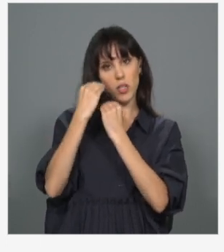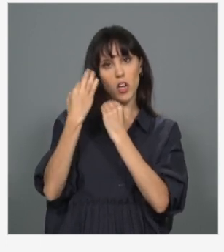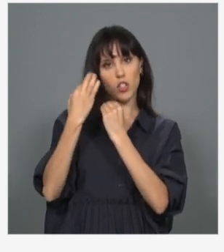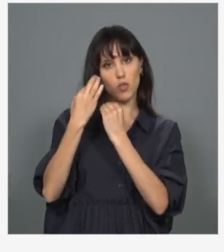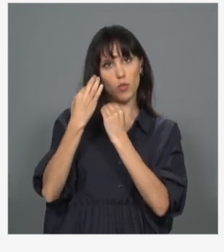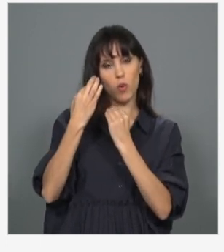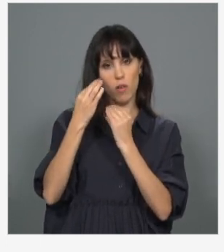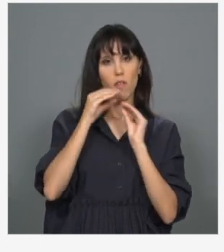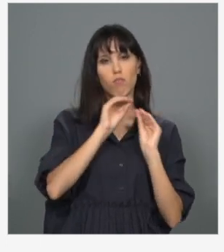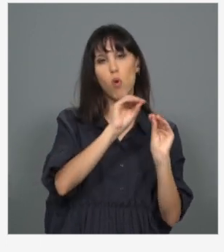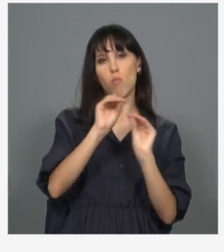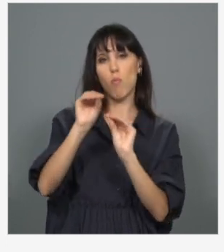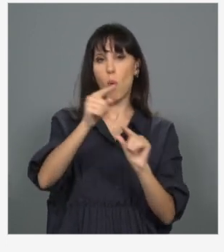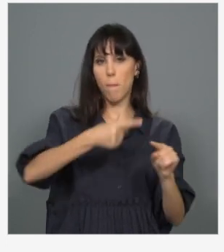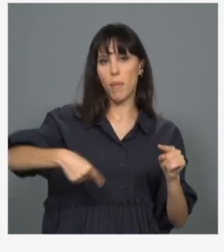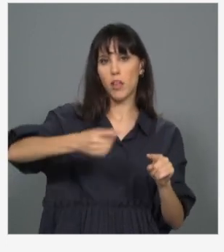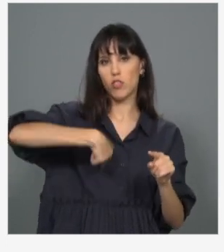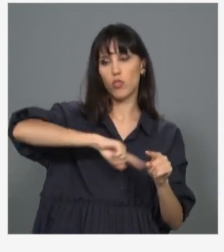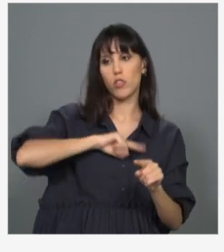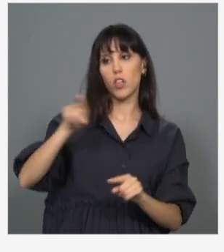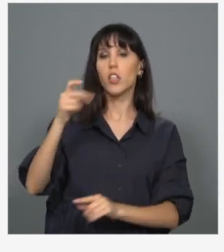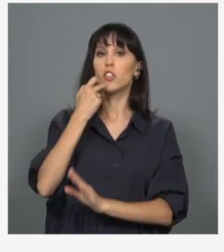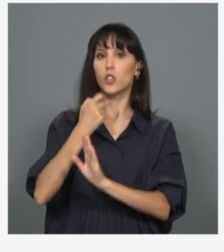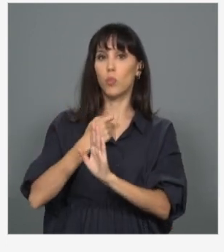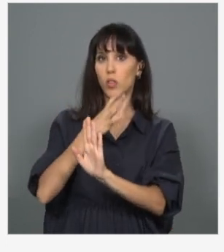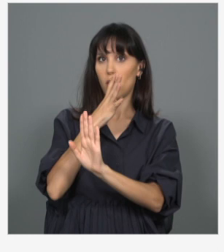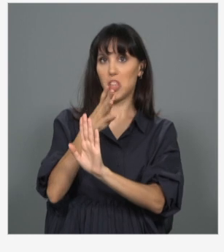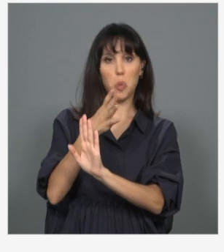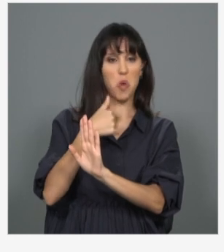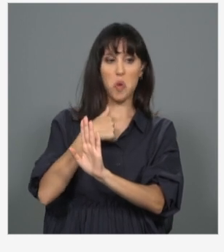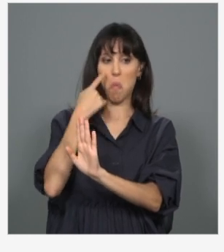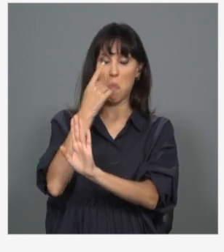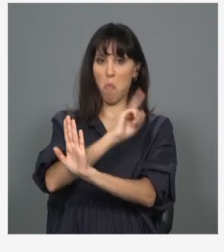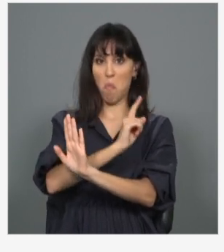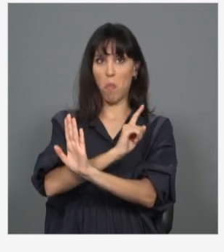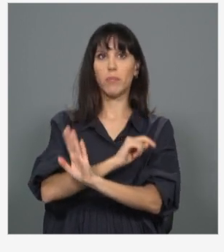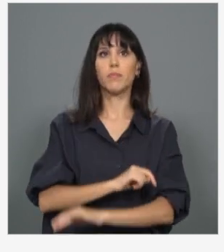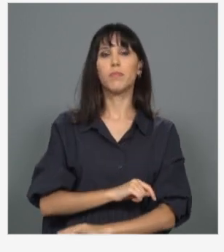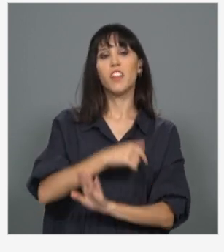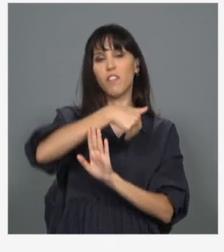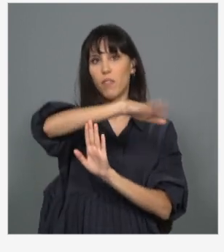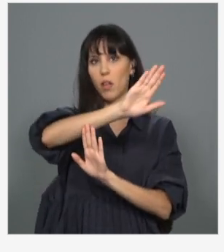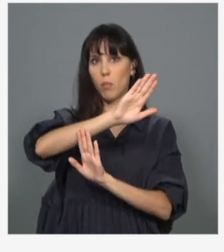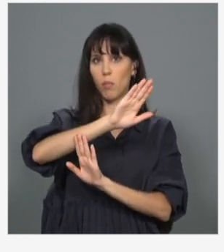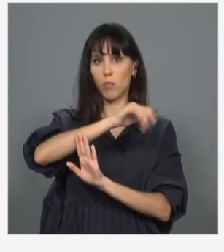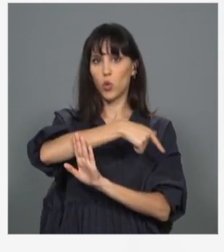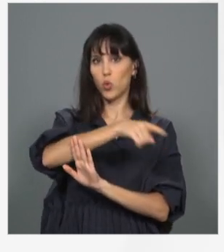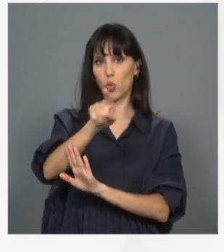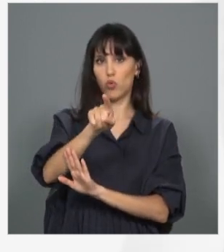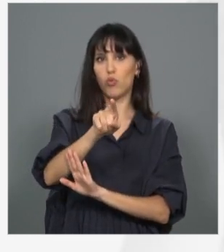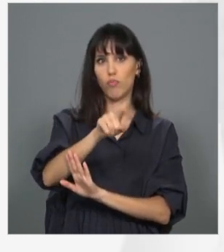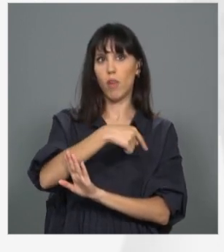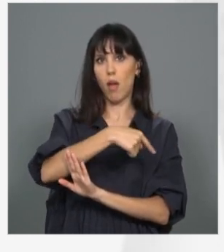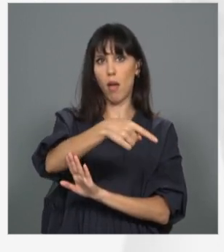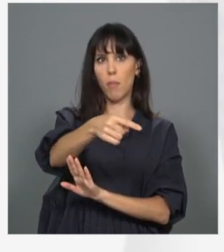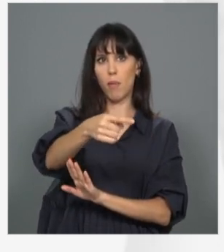praças. Mas ele responderá: Repito que não sei de onde sois. Afastai-vos de mim, todos os que praticais a